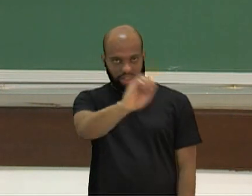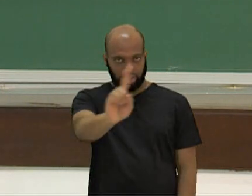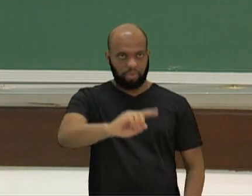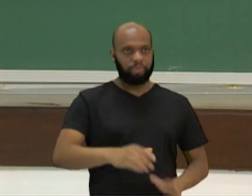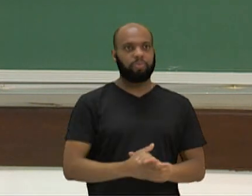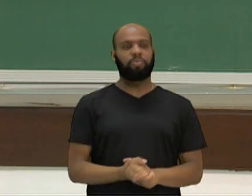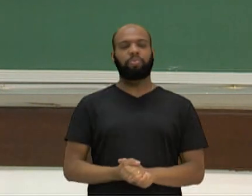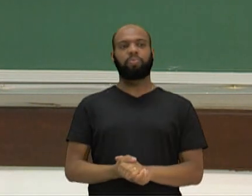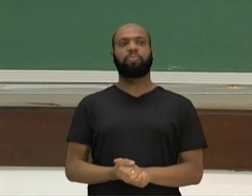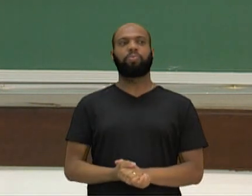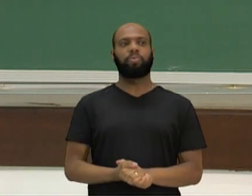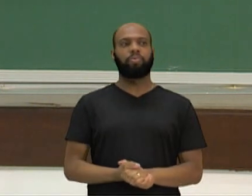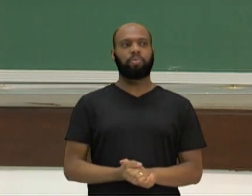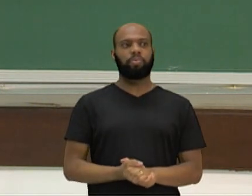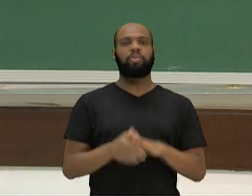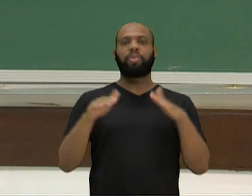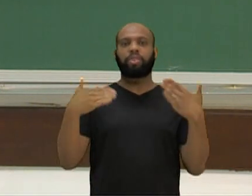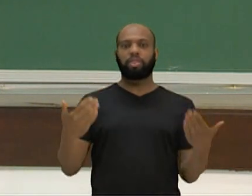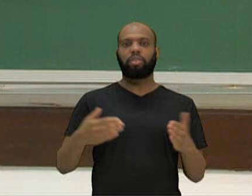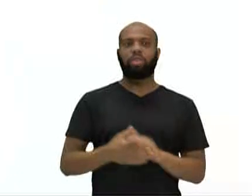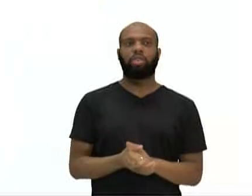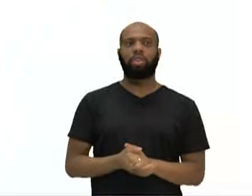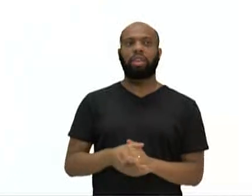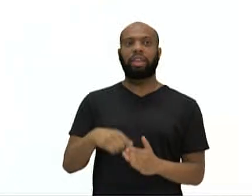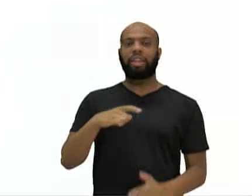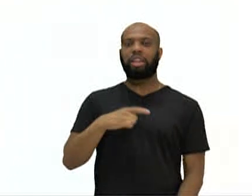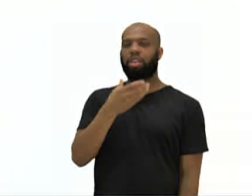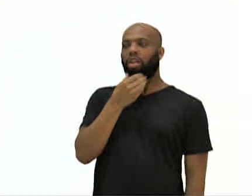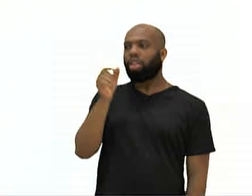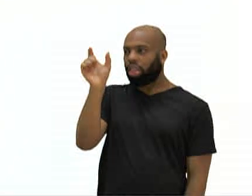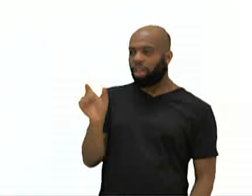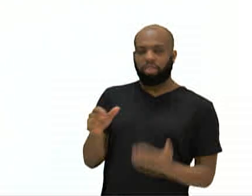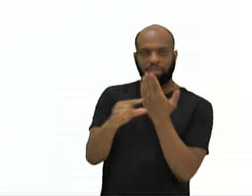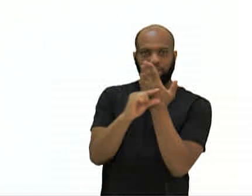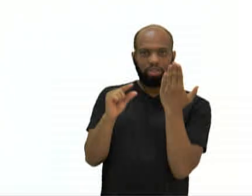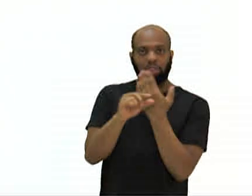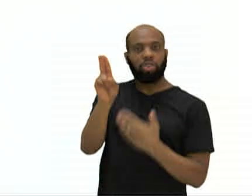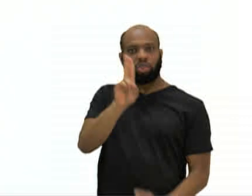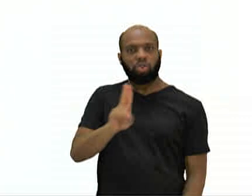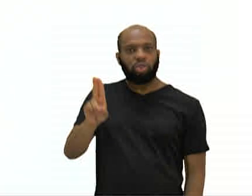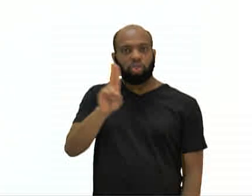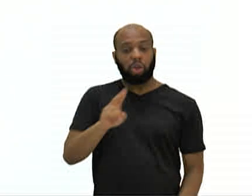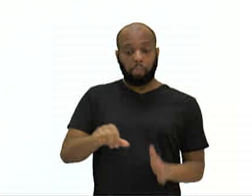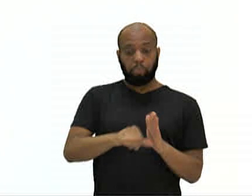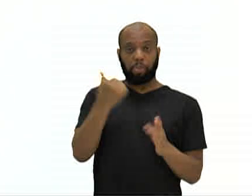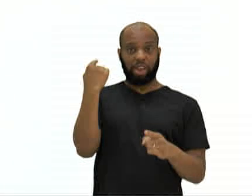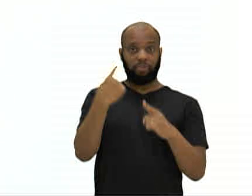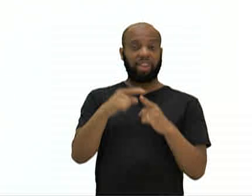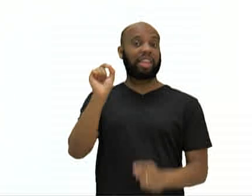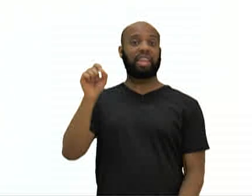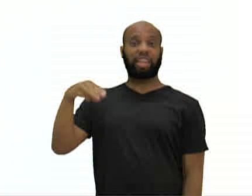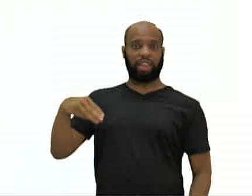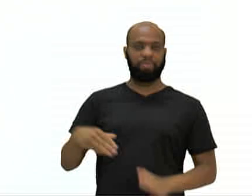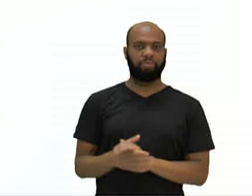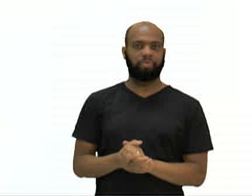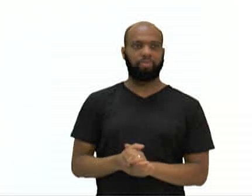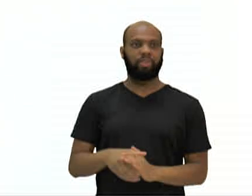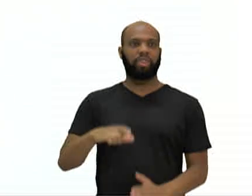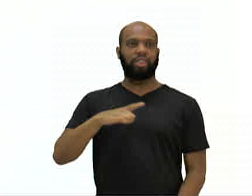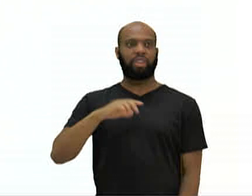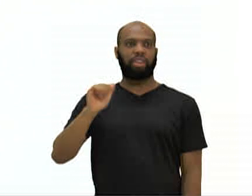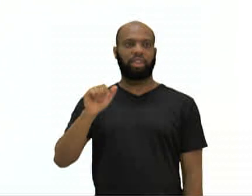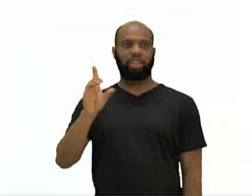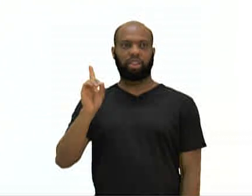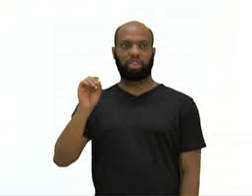esquecerem. Bom, os carinhas, os autores que usaram esse termo pela primeira vez foram Adorno